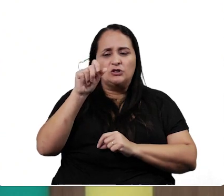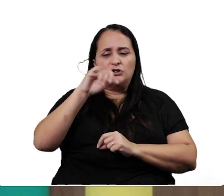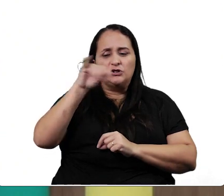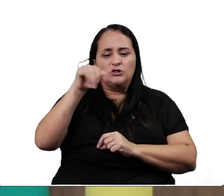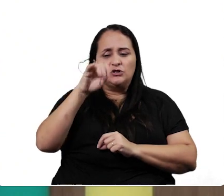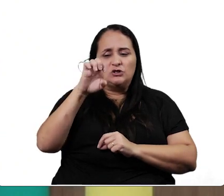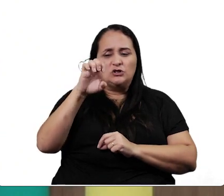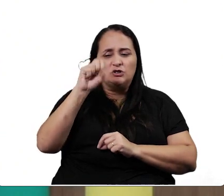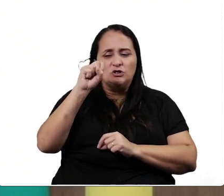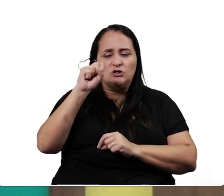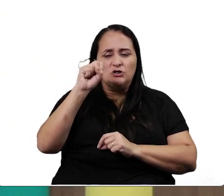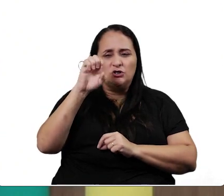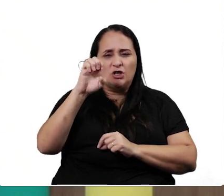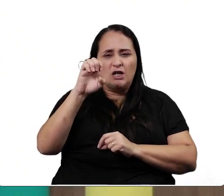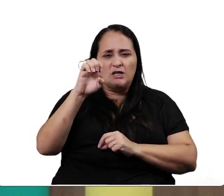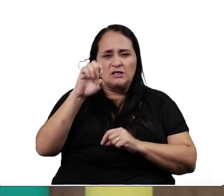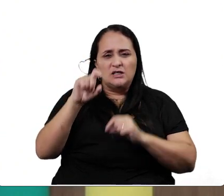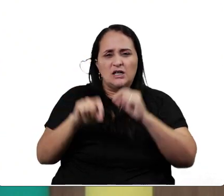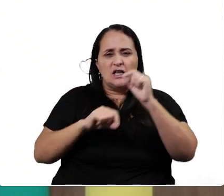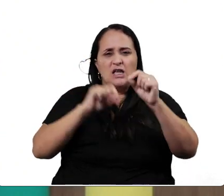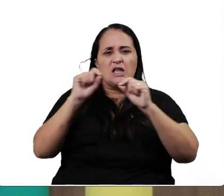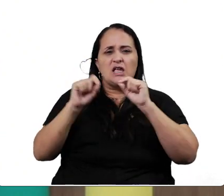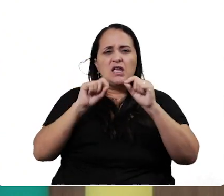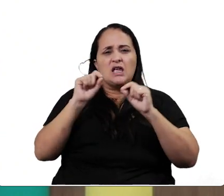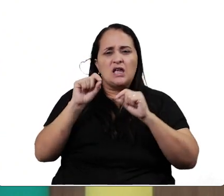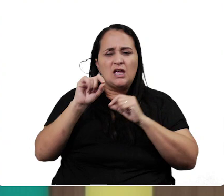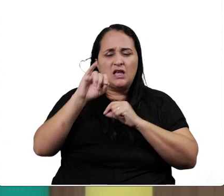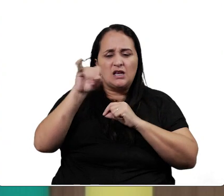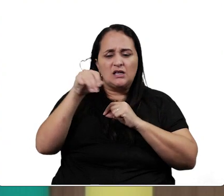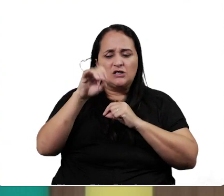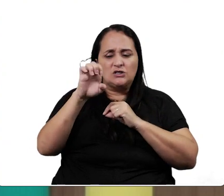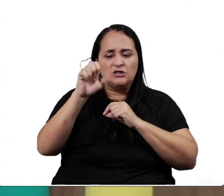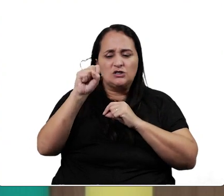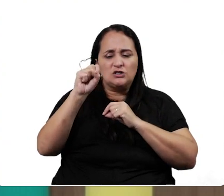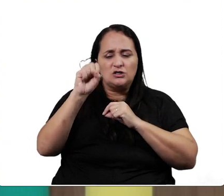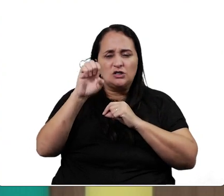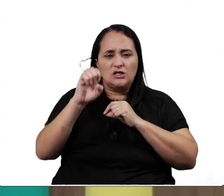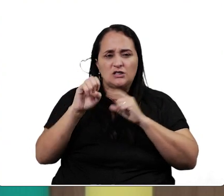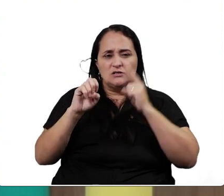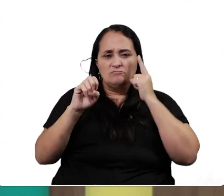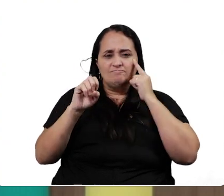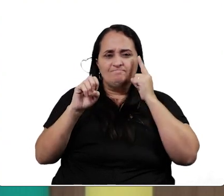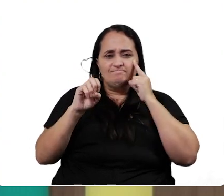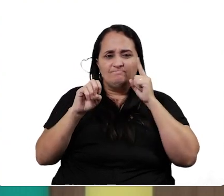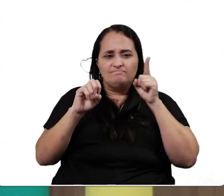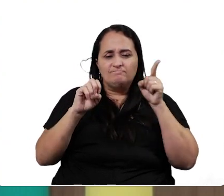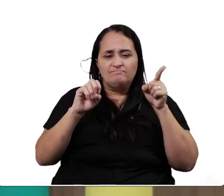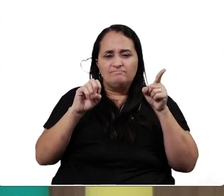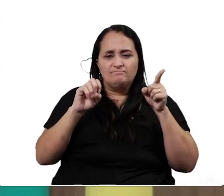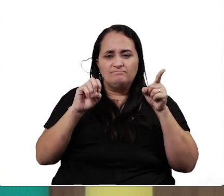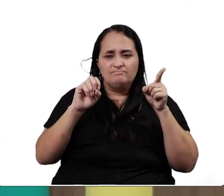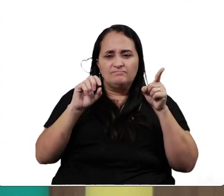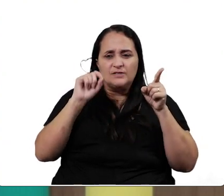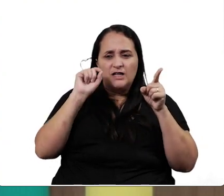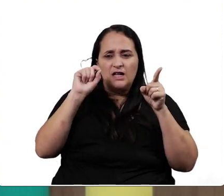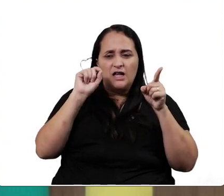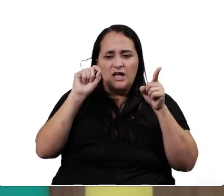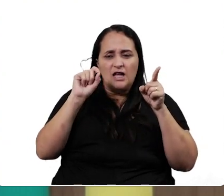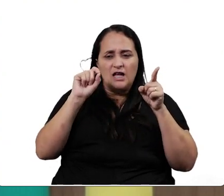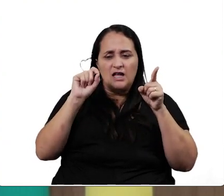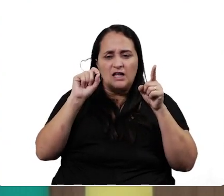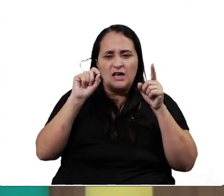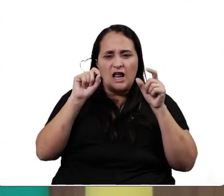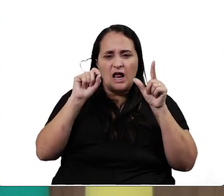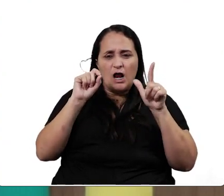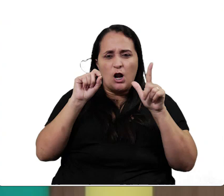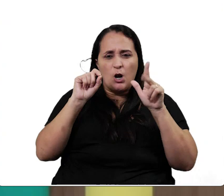Owens, certo? Então, quem era o rival de Jesse Owens? Era justamente o